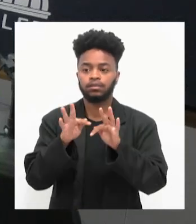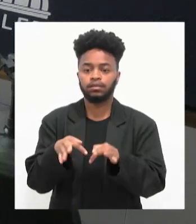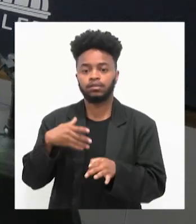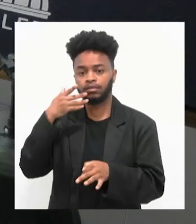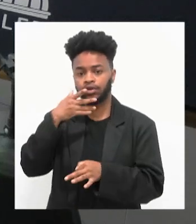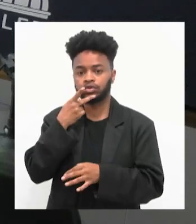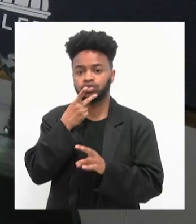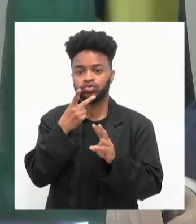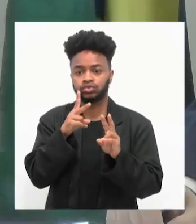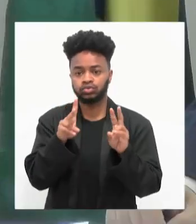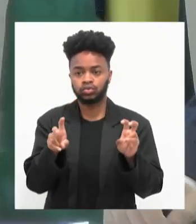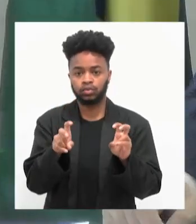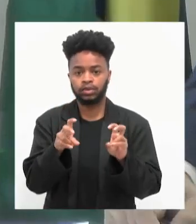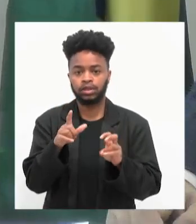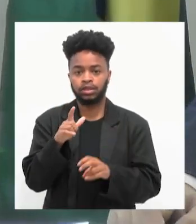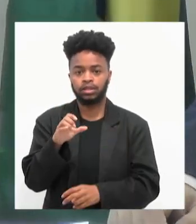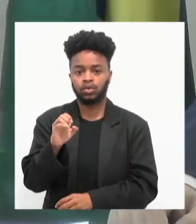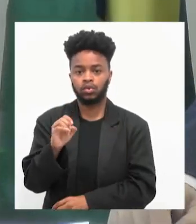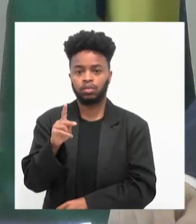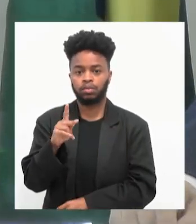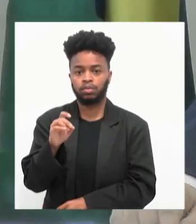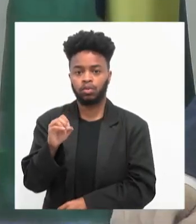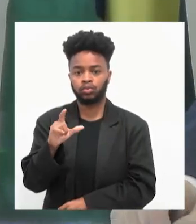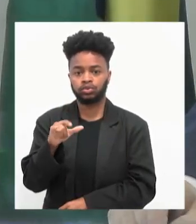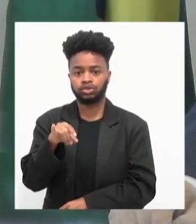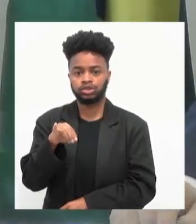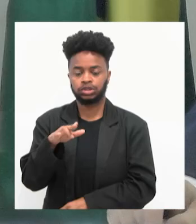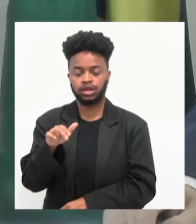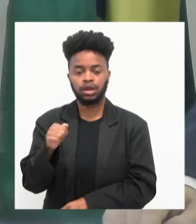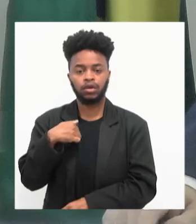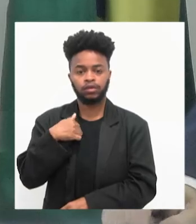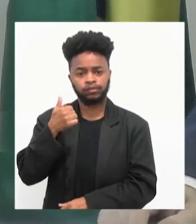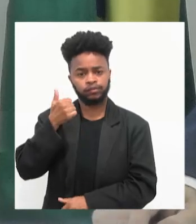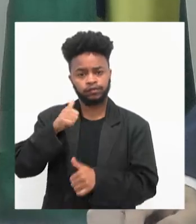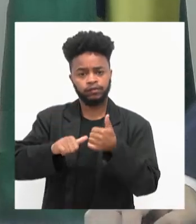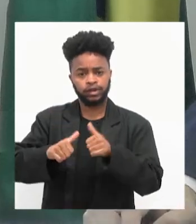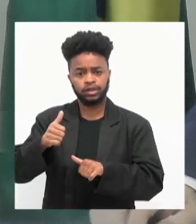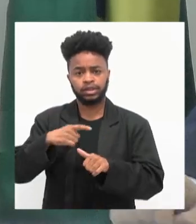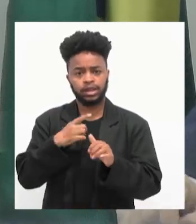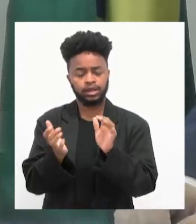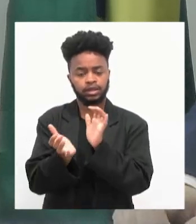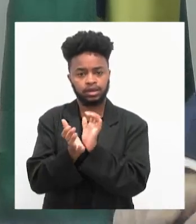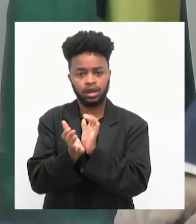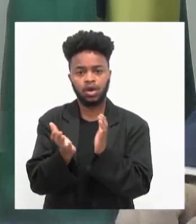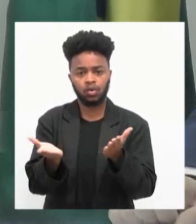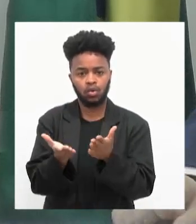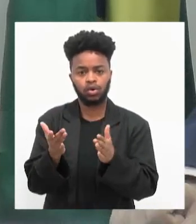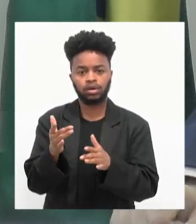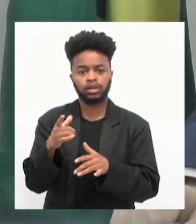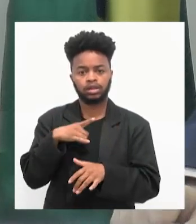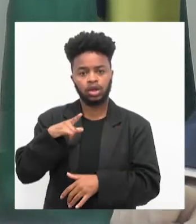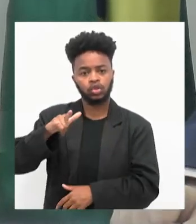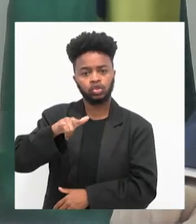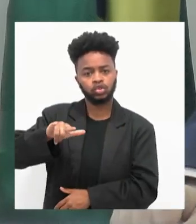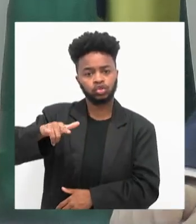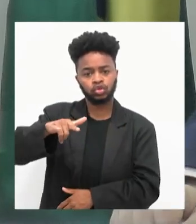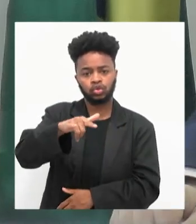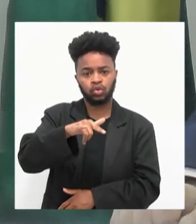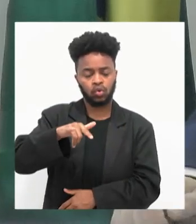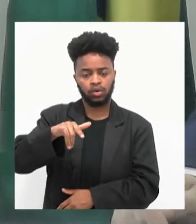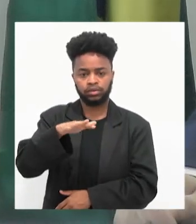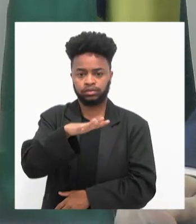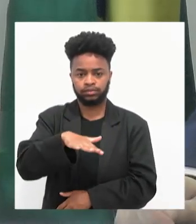aí, presidente, eu tô ali monitorando 24 horas aquilo ali. Eu tô com uma equipe nesse exato momento, com um drone lá agora, sobrevoando